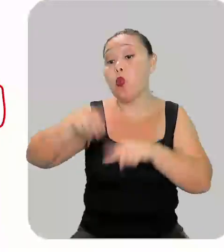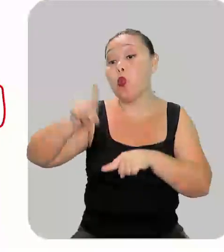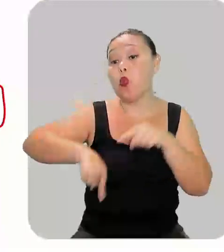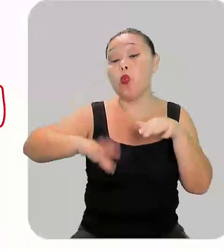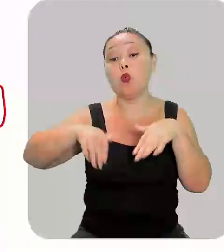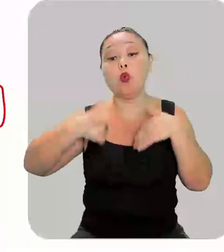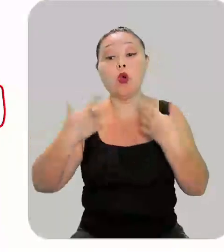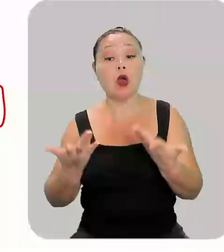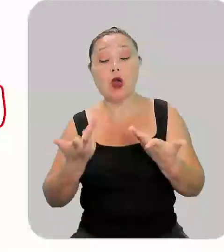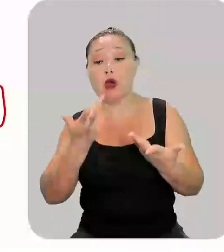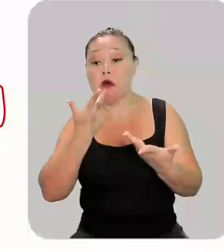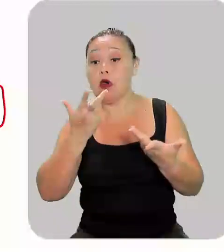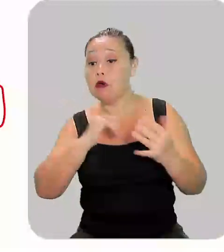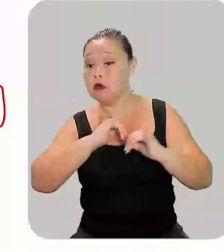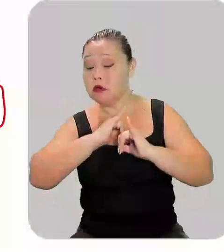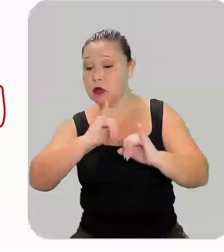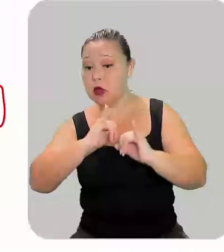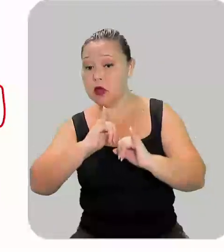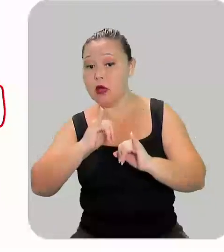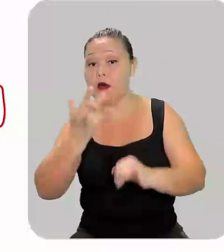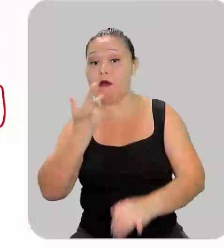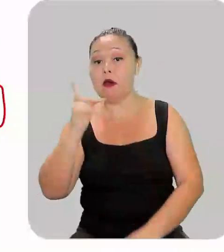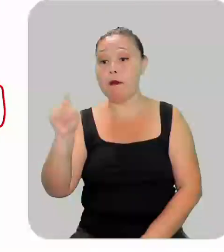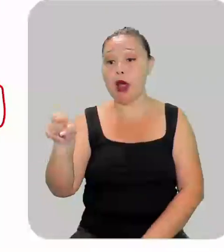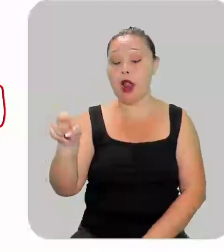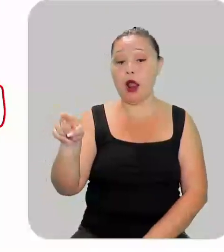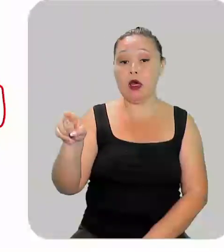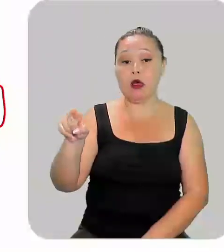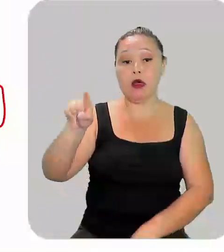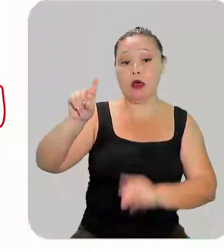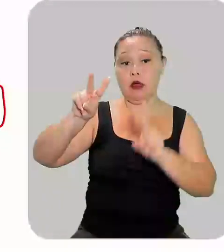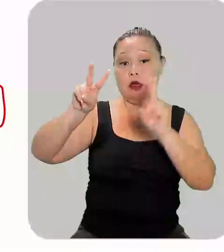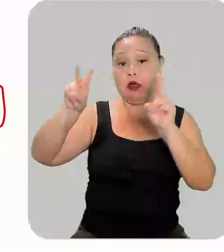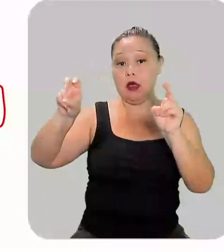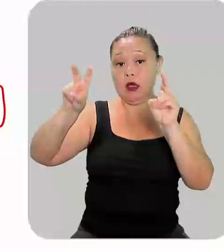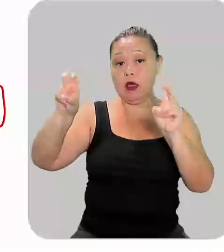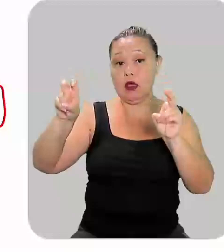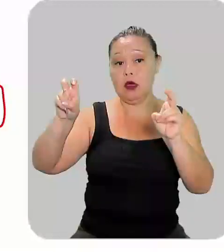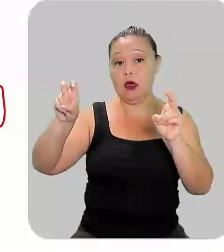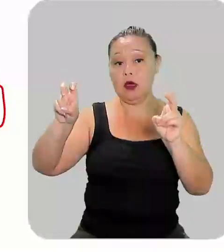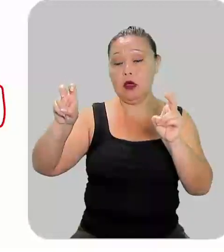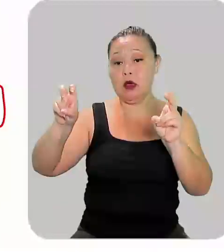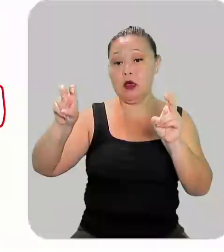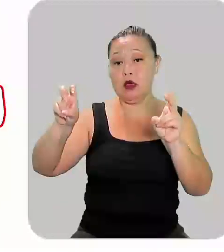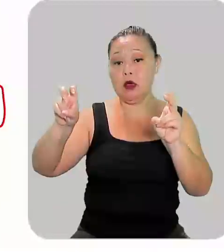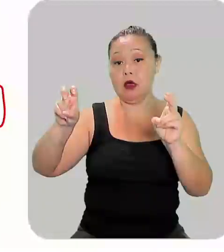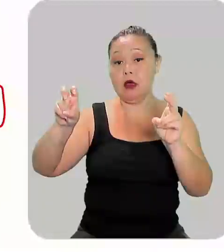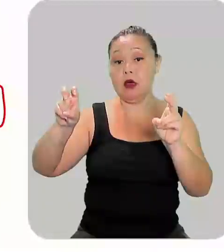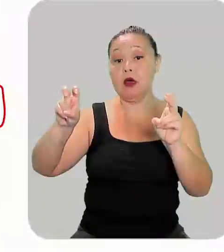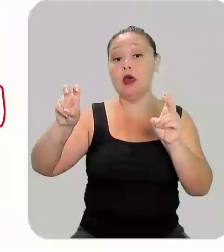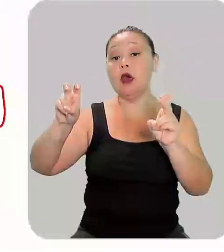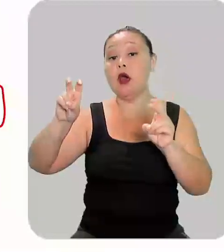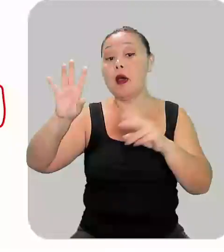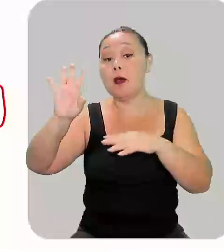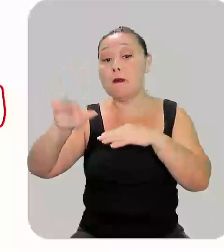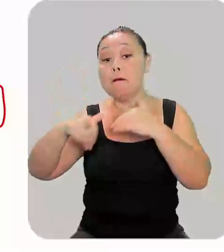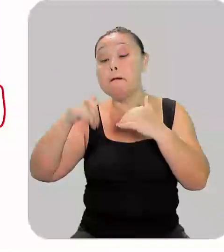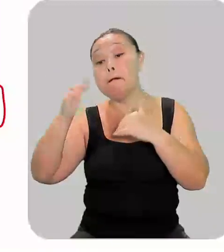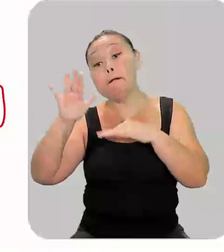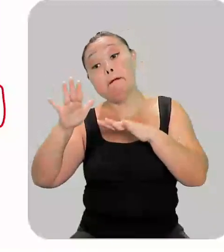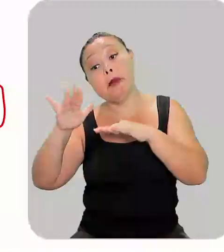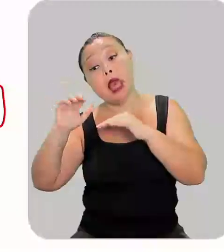ênfase para os senhores na palavrinha ali, ó, entre aspas, né? Pelo